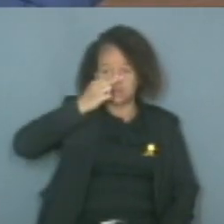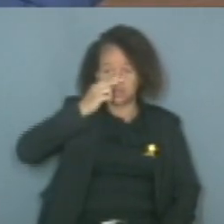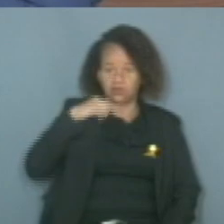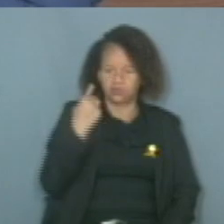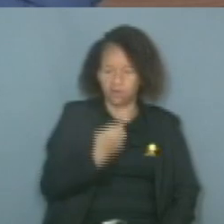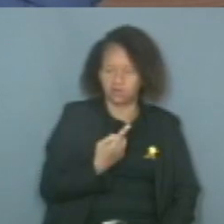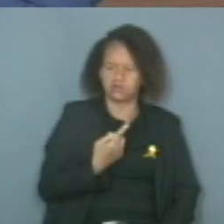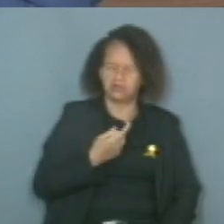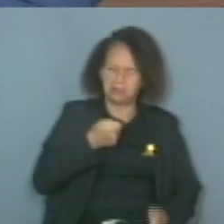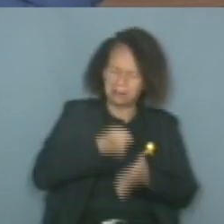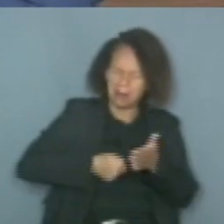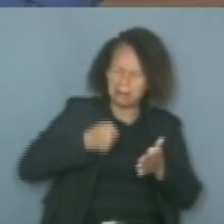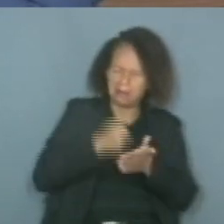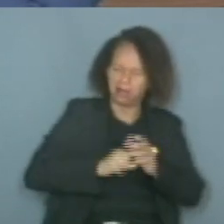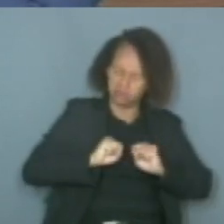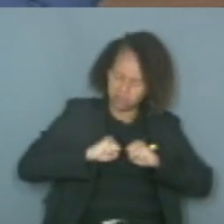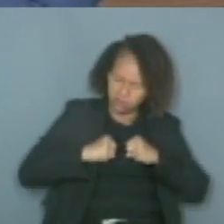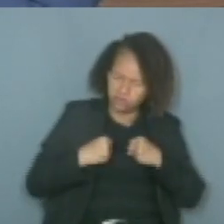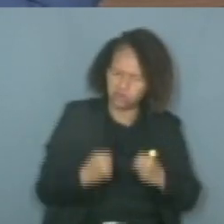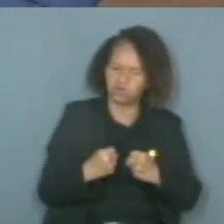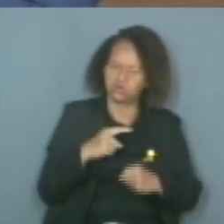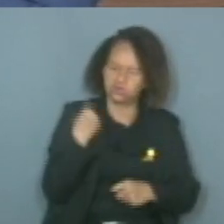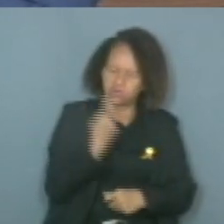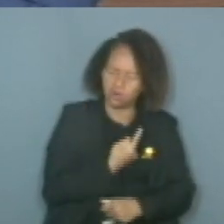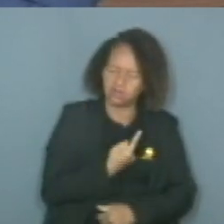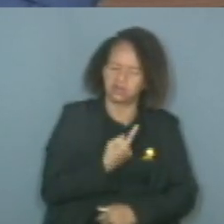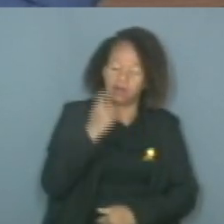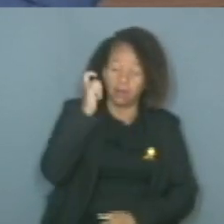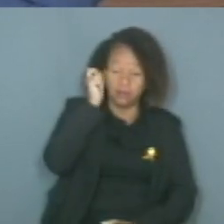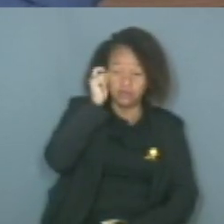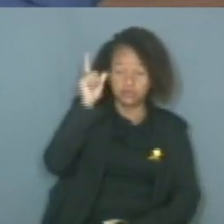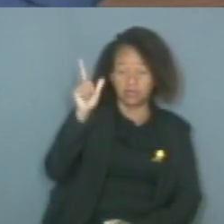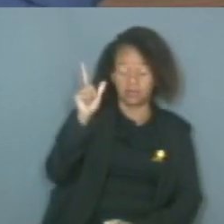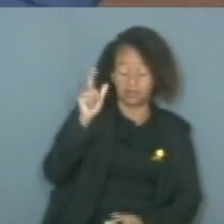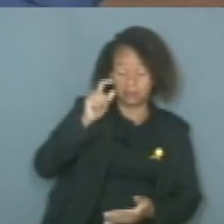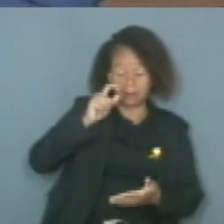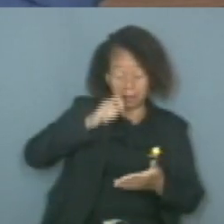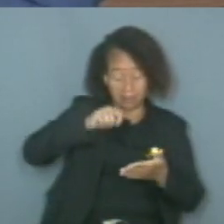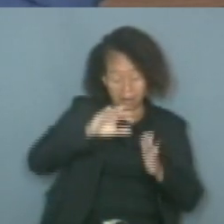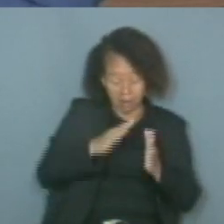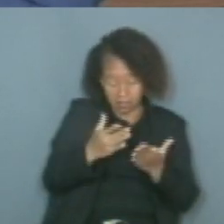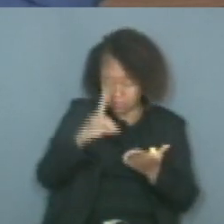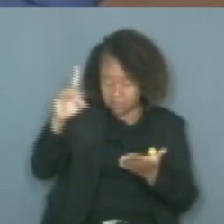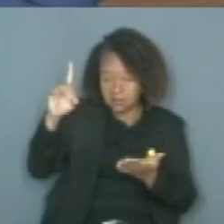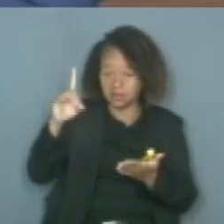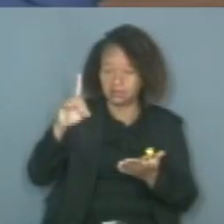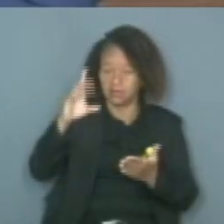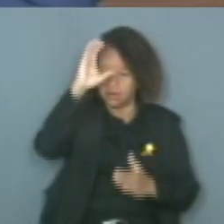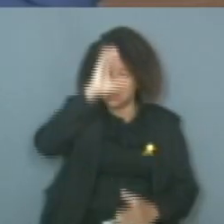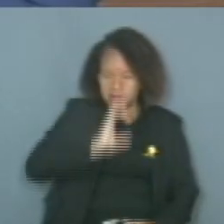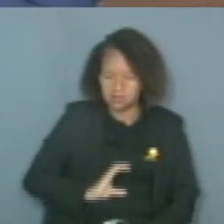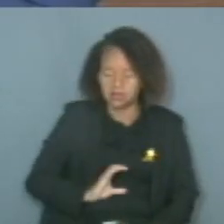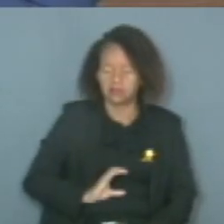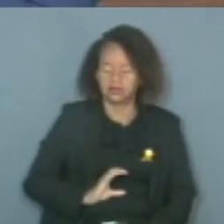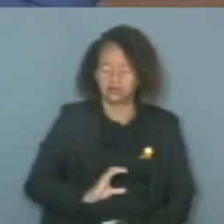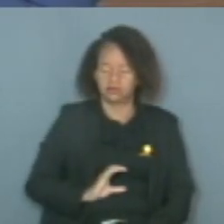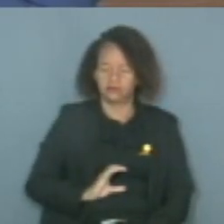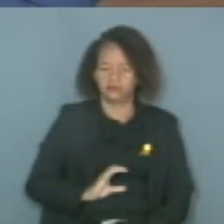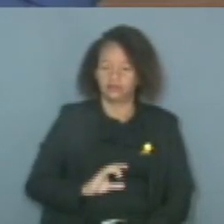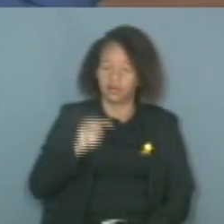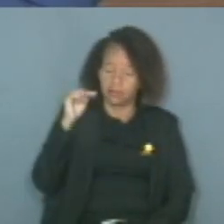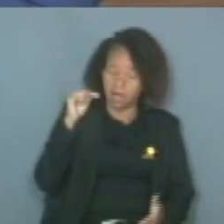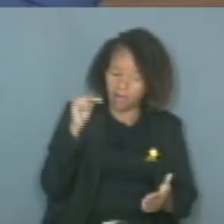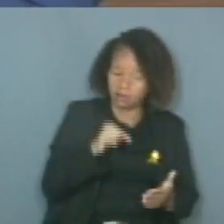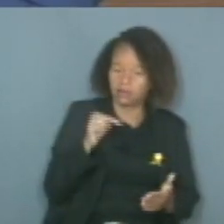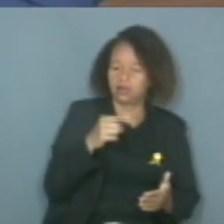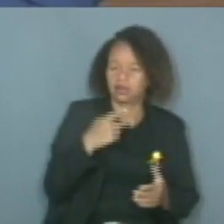nosso sacrifício, nosso esforço, nossa visão, o fruto das escrituras nos deu a civilização ocidental. E é aqui